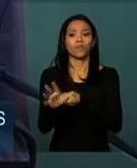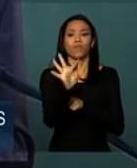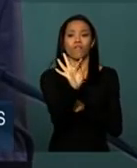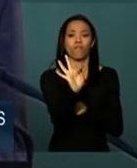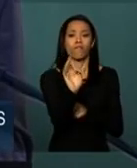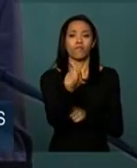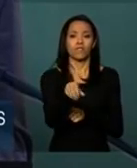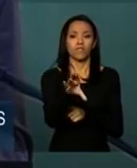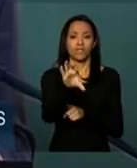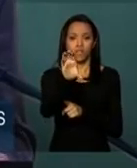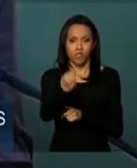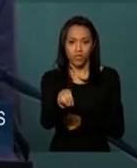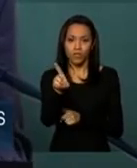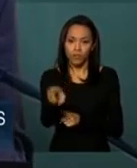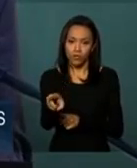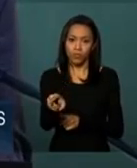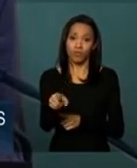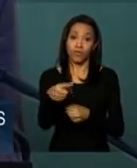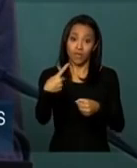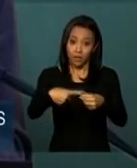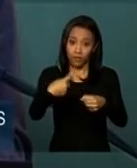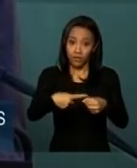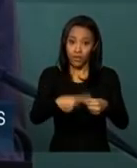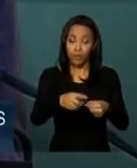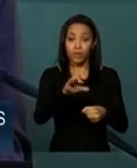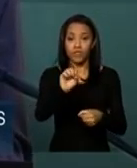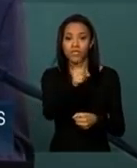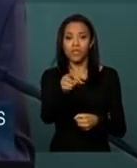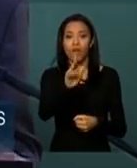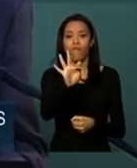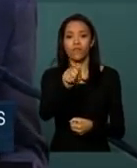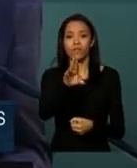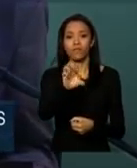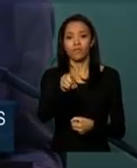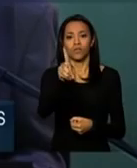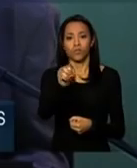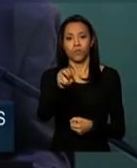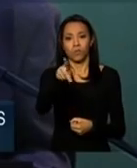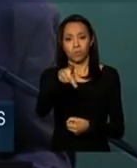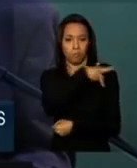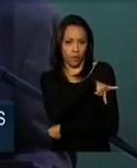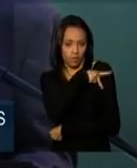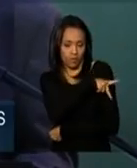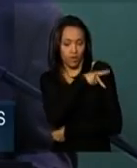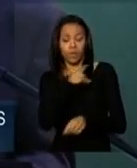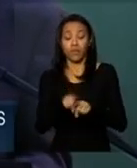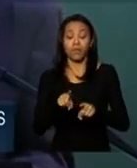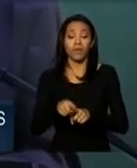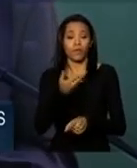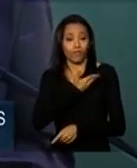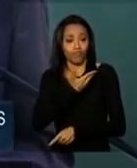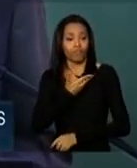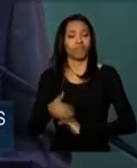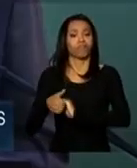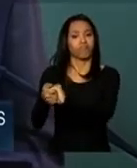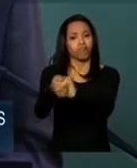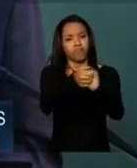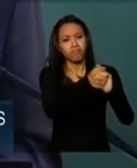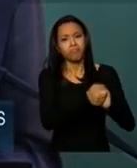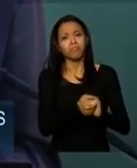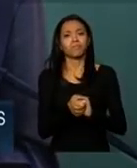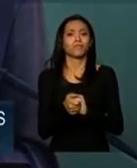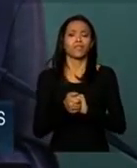de Oliveira Costa, prefeito de São Francisco do Piauí, cumprimentar aqui as nossas companheiras e companheiros de